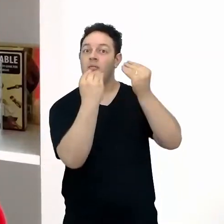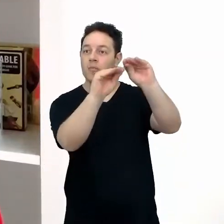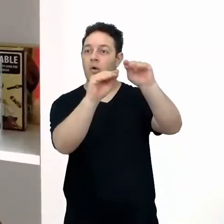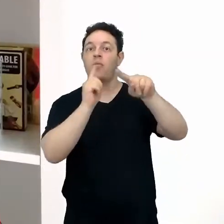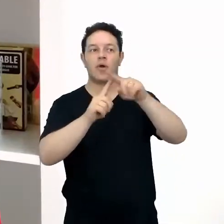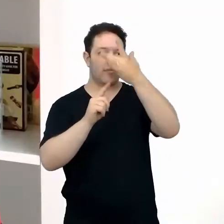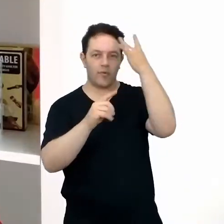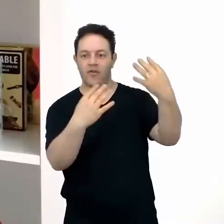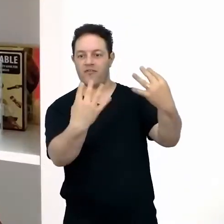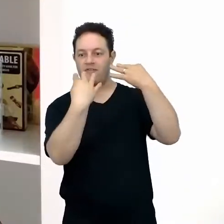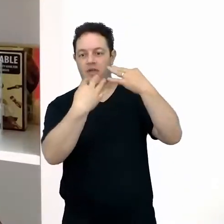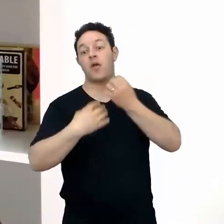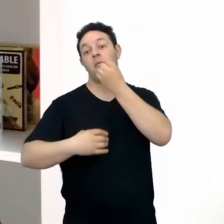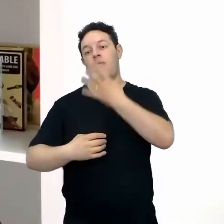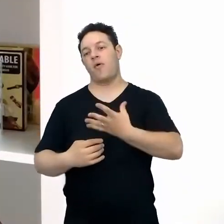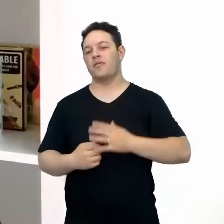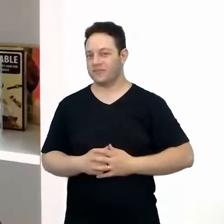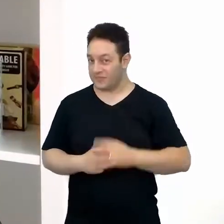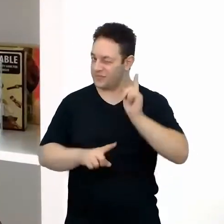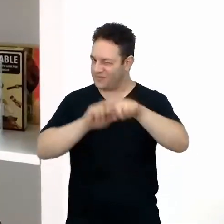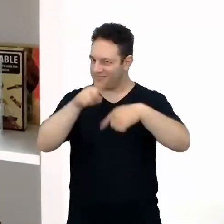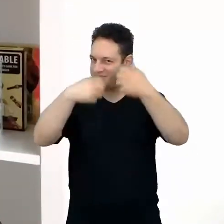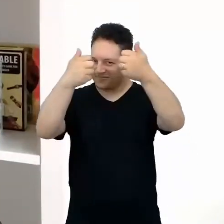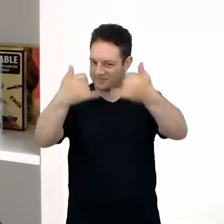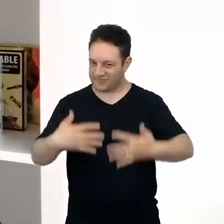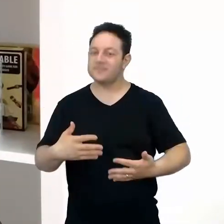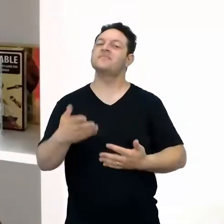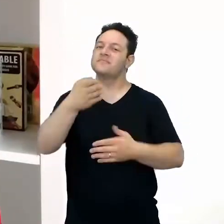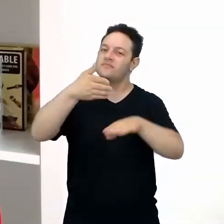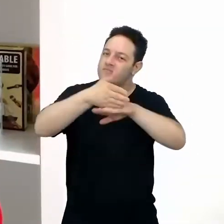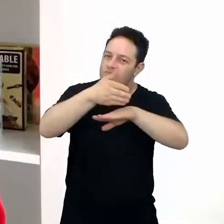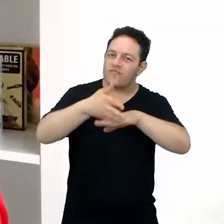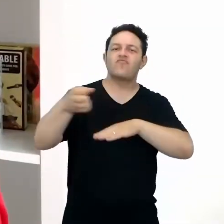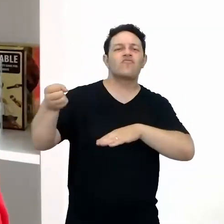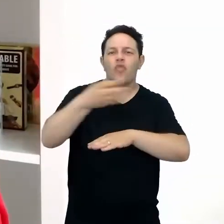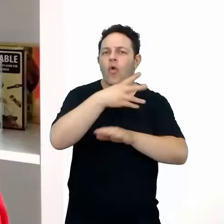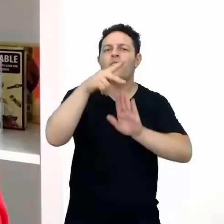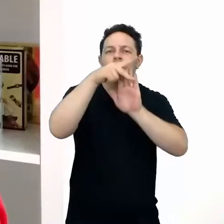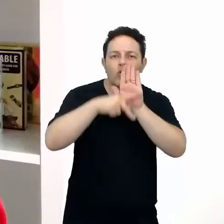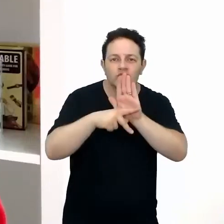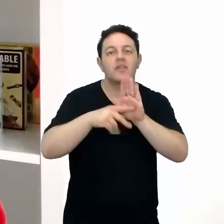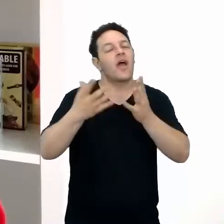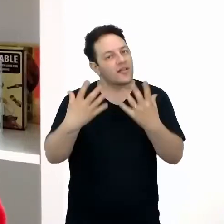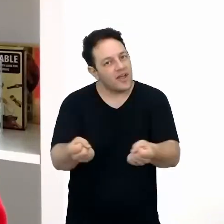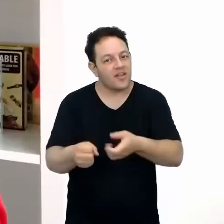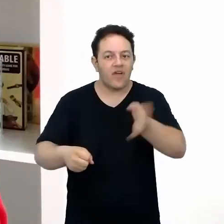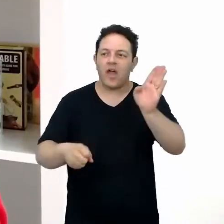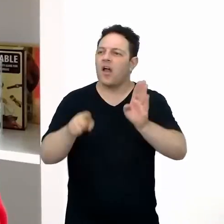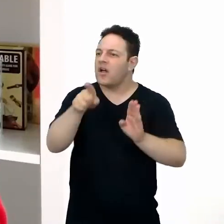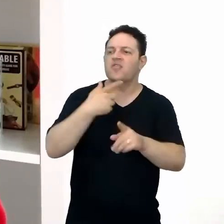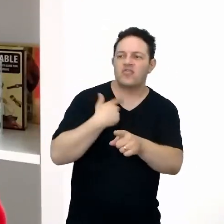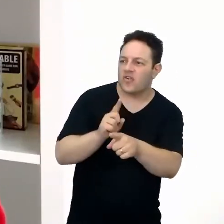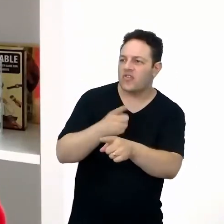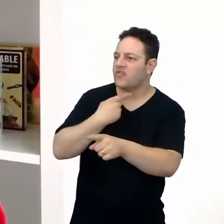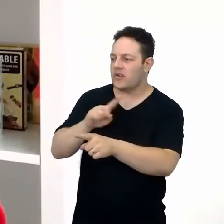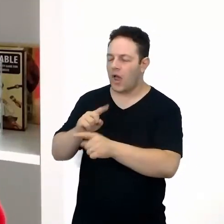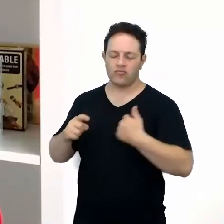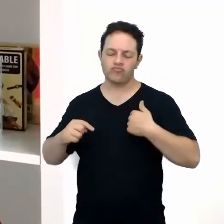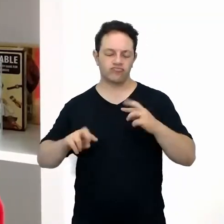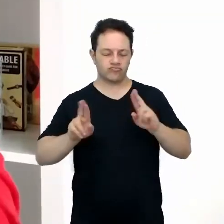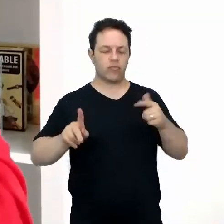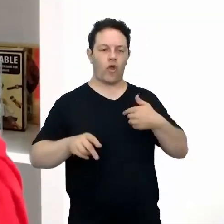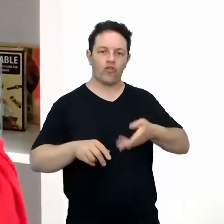nossa carreira. A gente vai ter um vídeo só sobre isso, tá? Vai lá, participa de novos projetos. Faça o que ninguém quer fazer, ocupe os